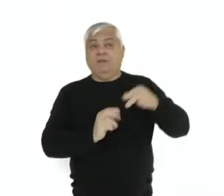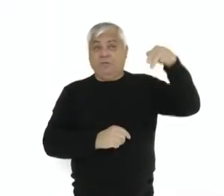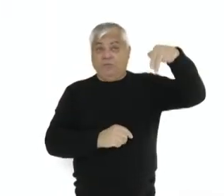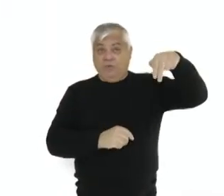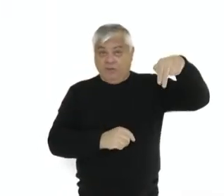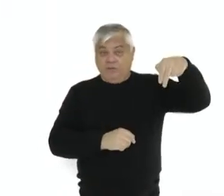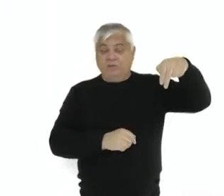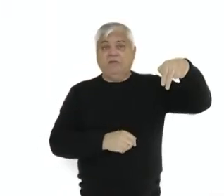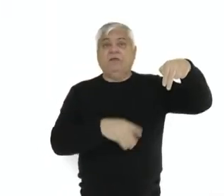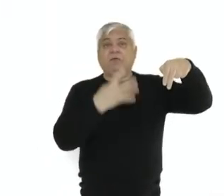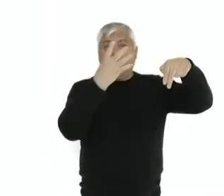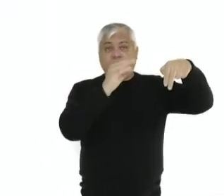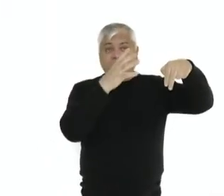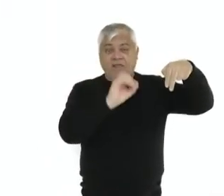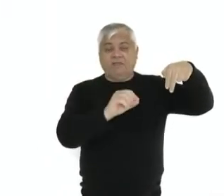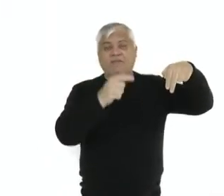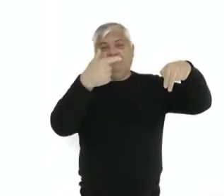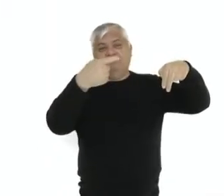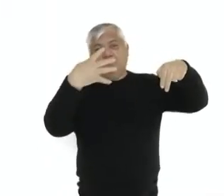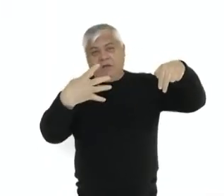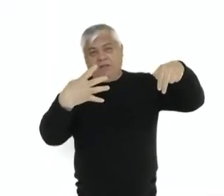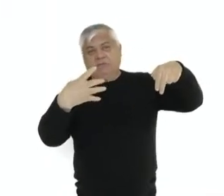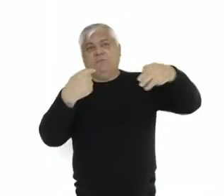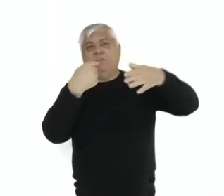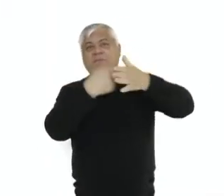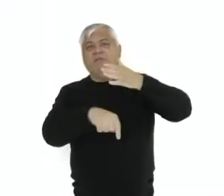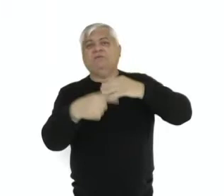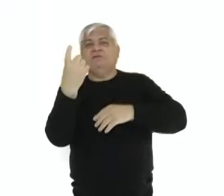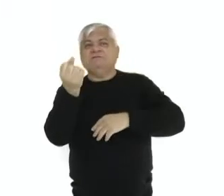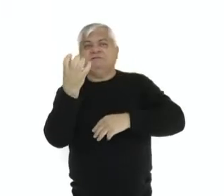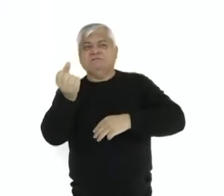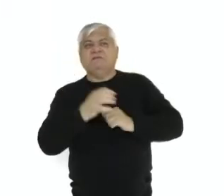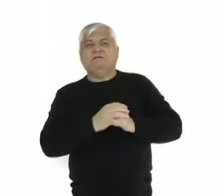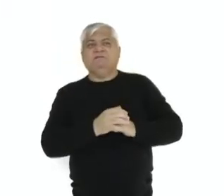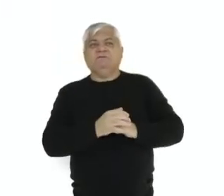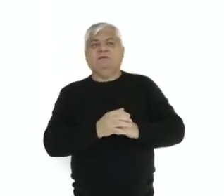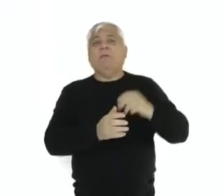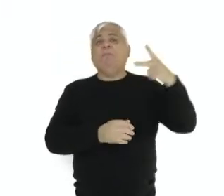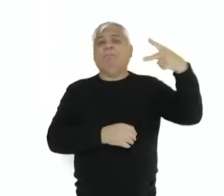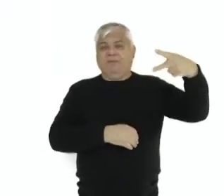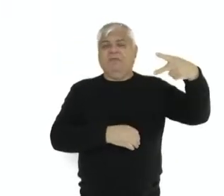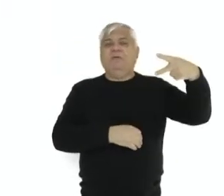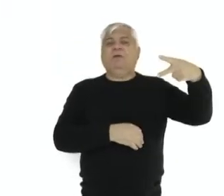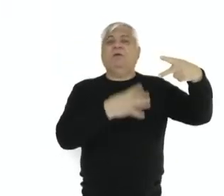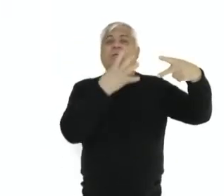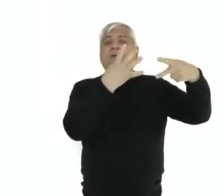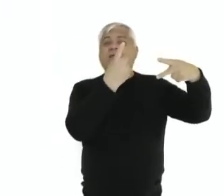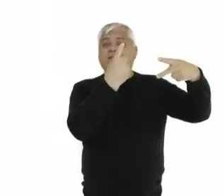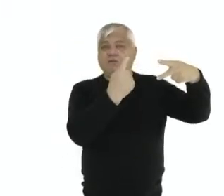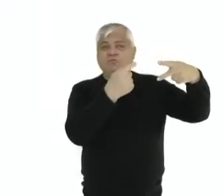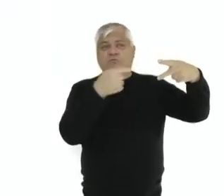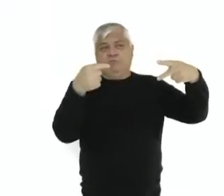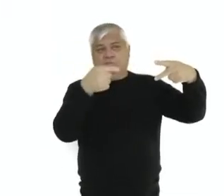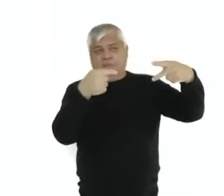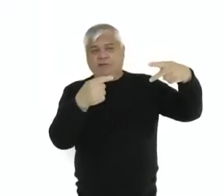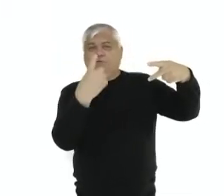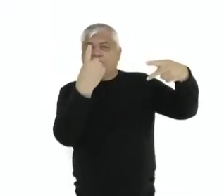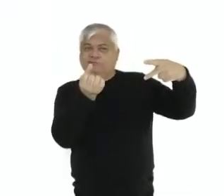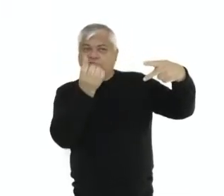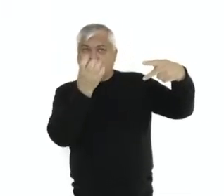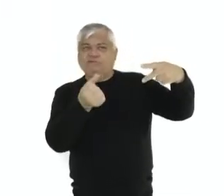O candidato N é 40 e 24, então a amplitude vai ser 16. E o candidato P, a amplitude